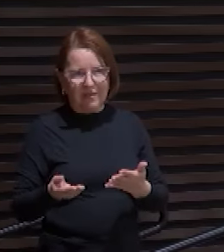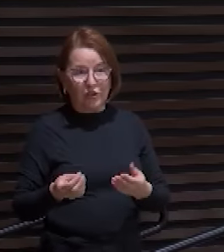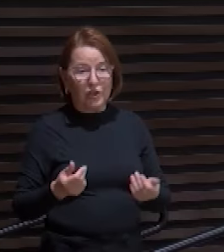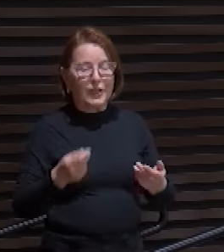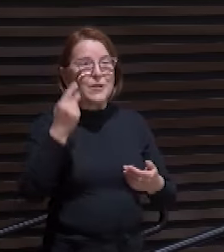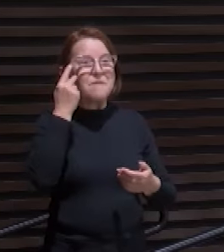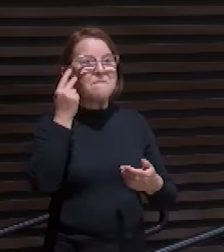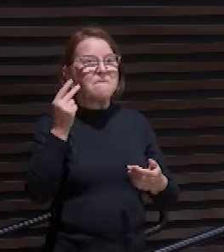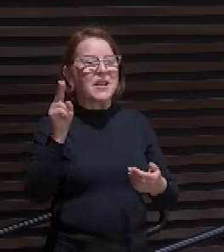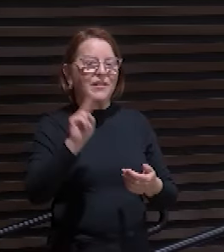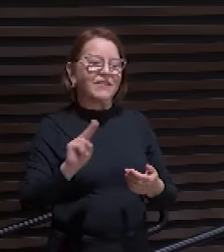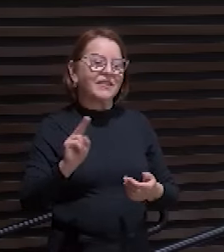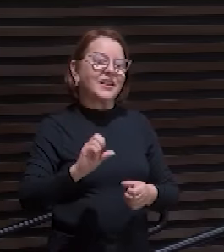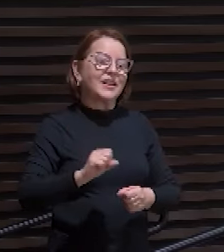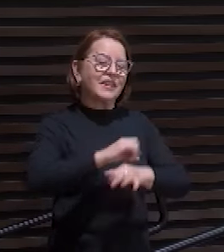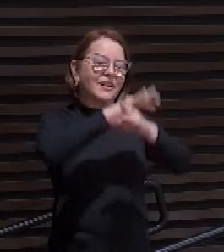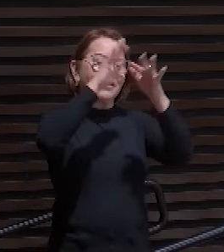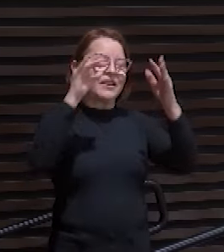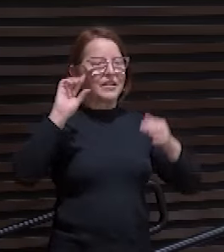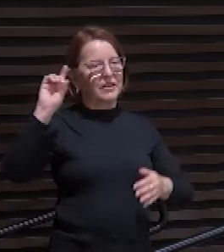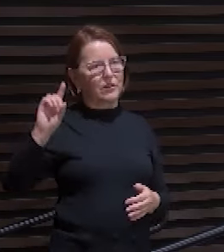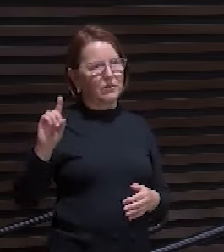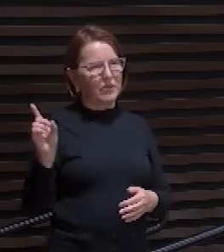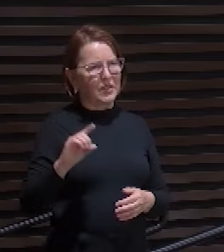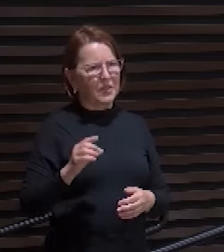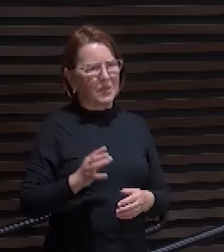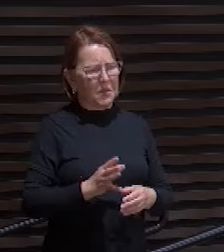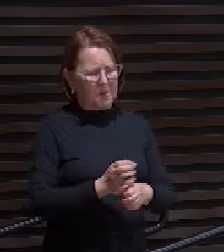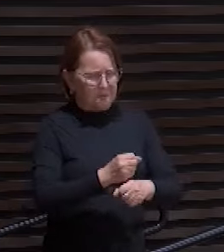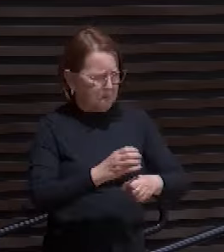Deus. Não fica acumulando,